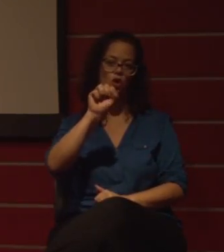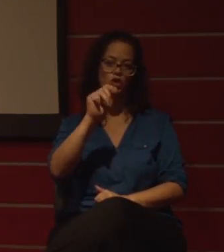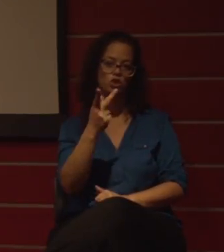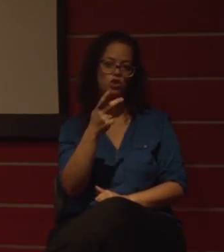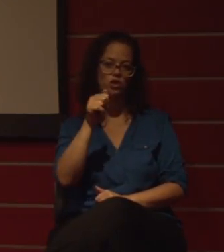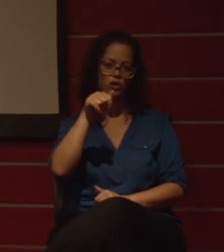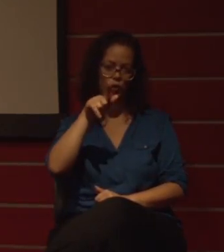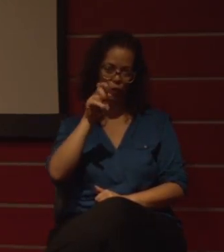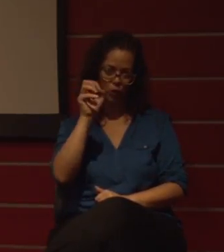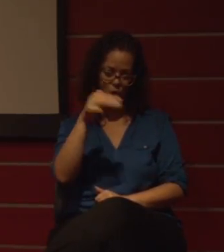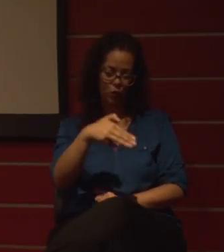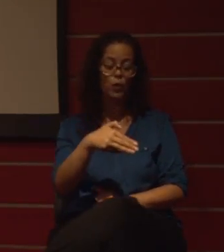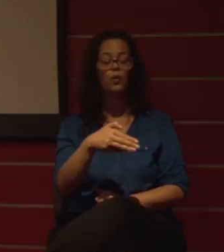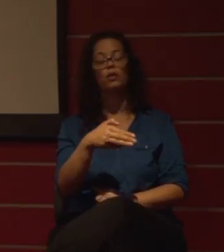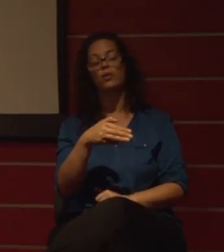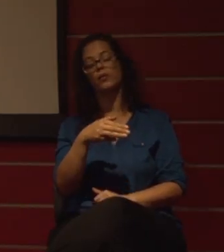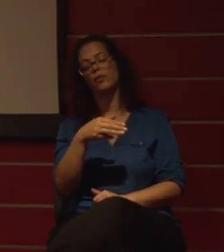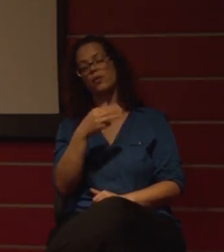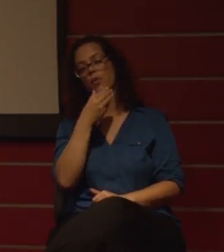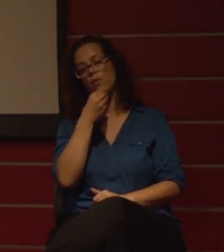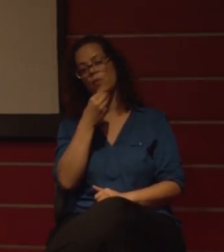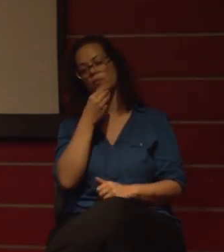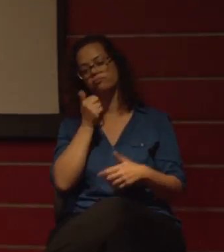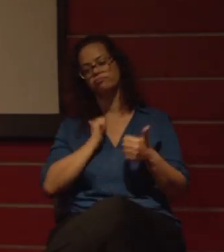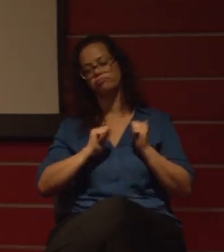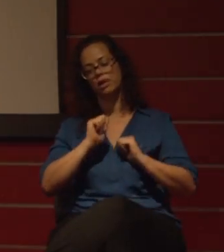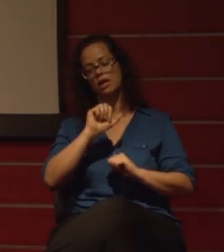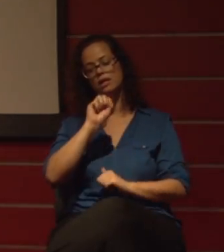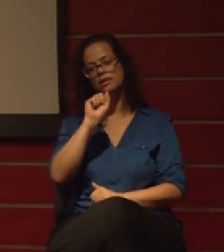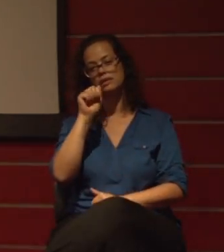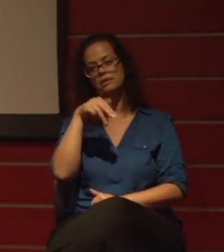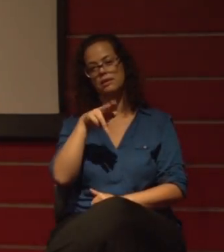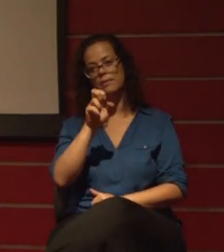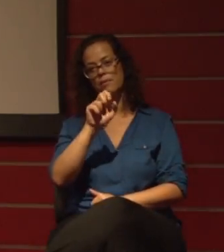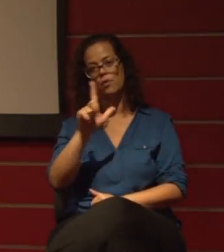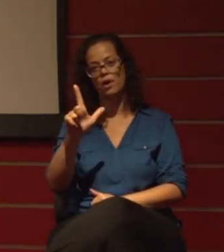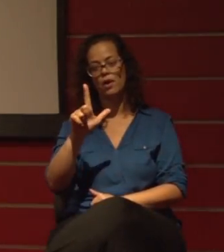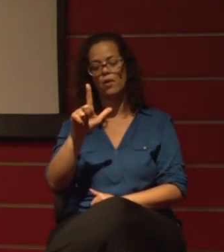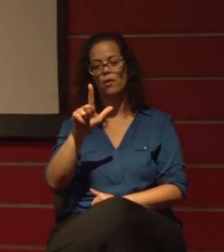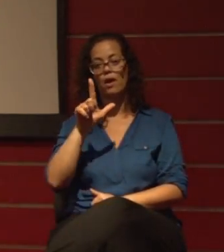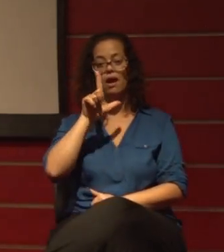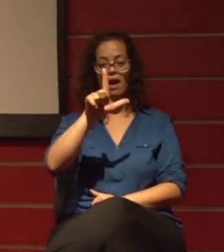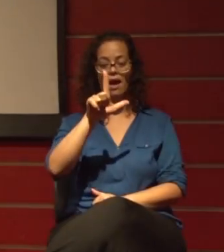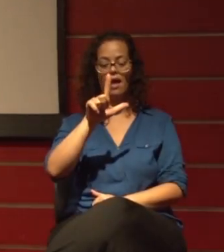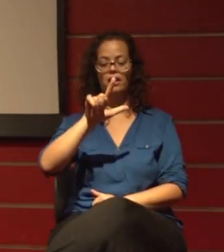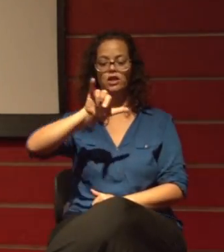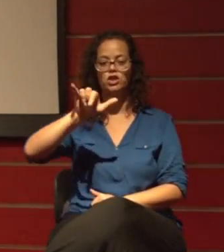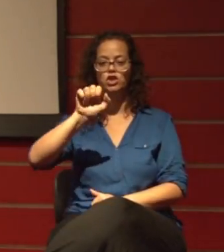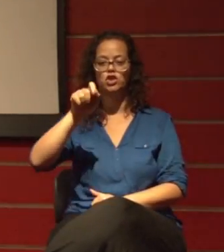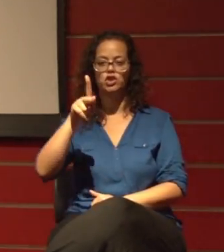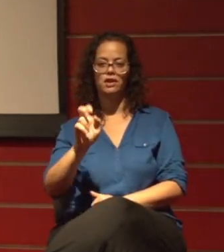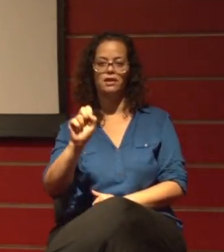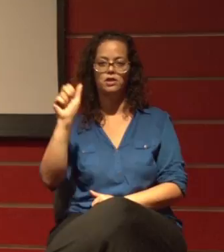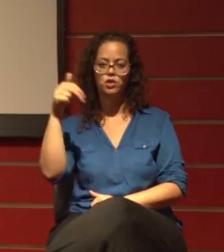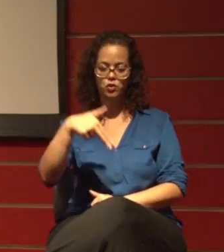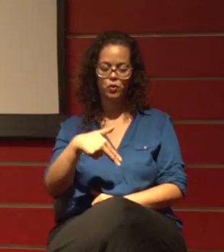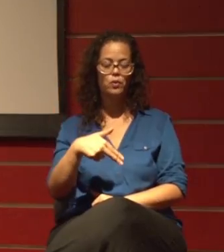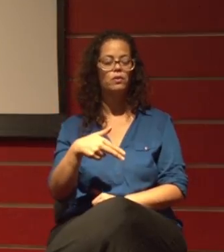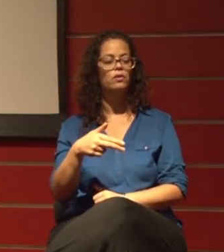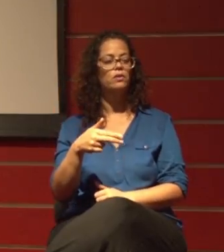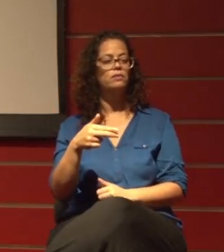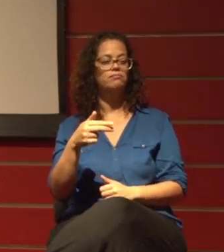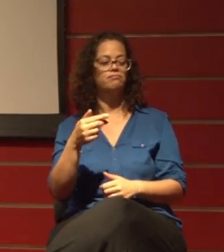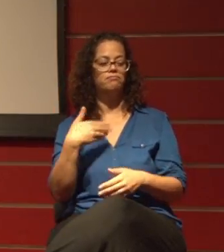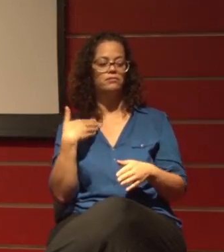o o Samuel Jackson né com personagem Abel Turner né então muda esse casal interracial pra